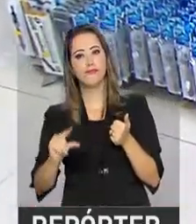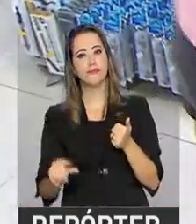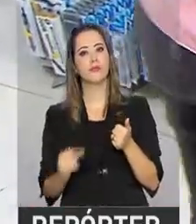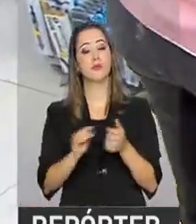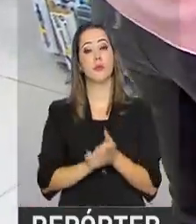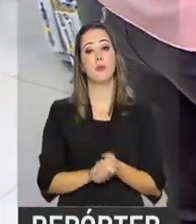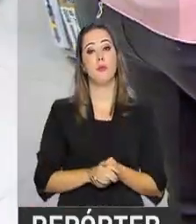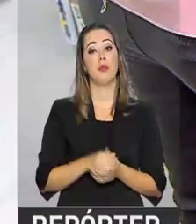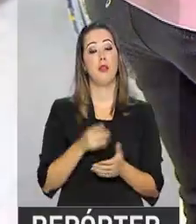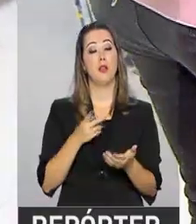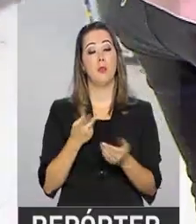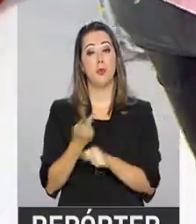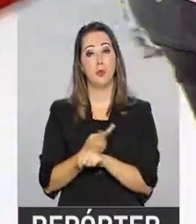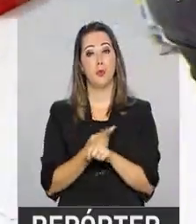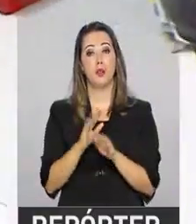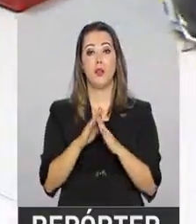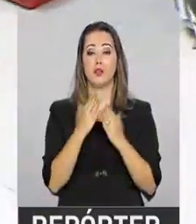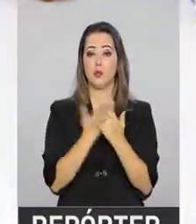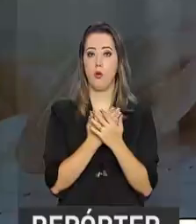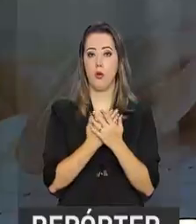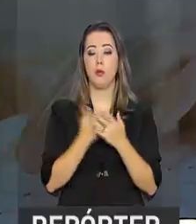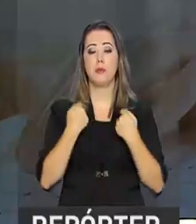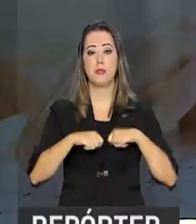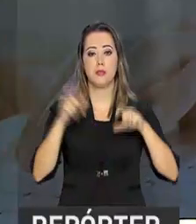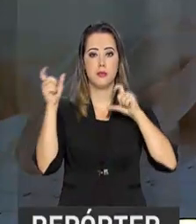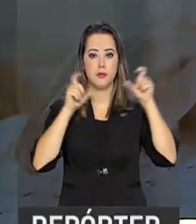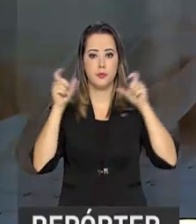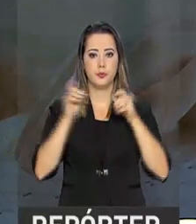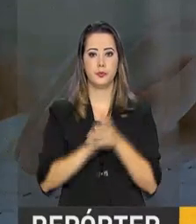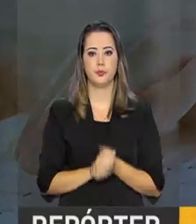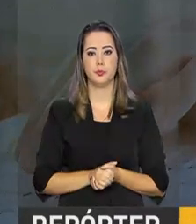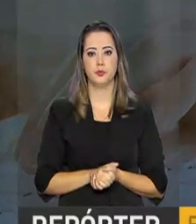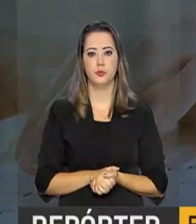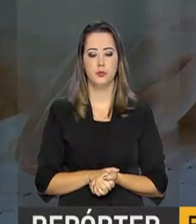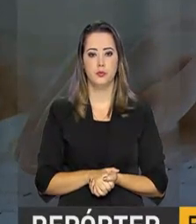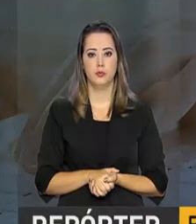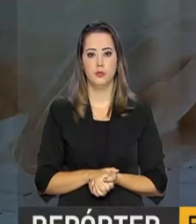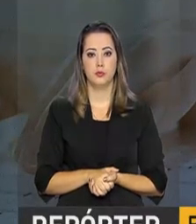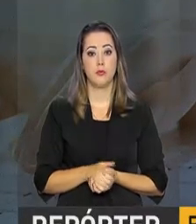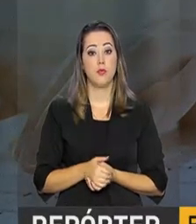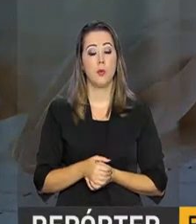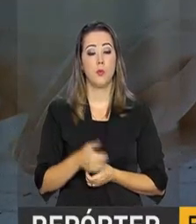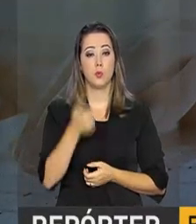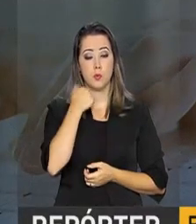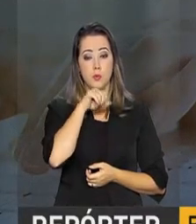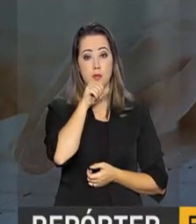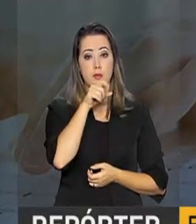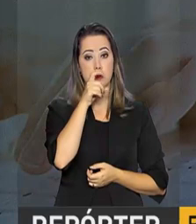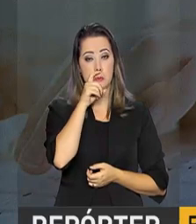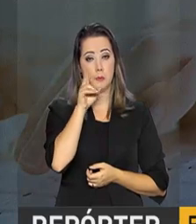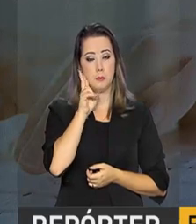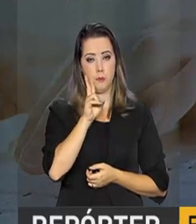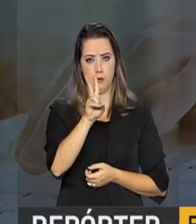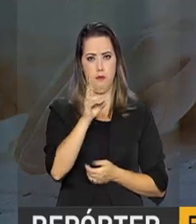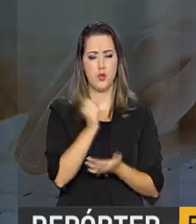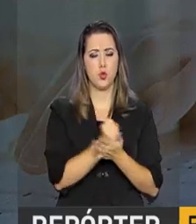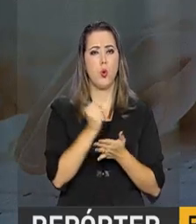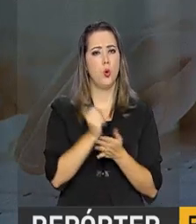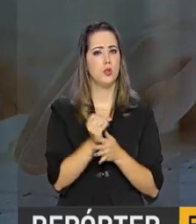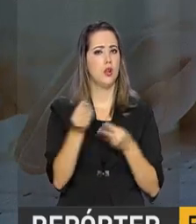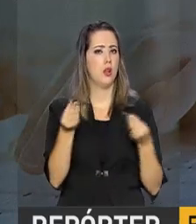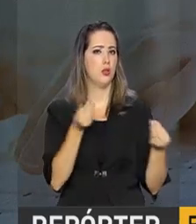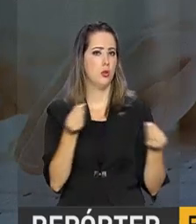a nova escola do filho é preciso atenção primordial é que os países se atentem às cláusulas contratuais